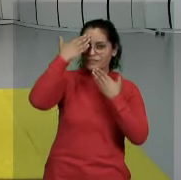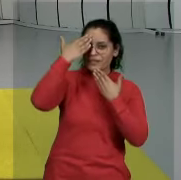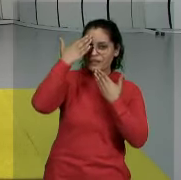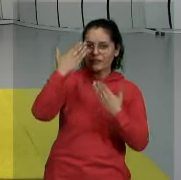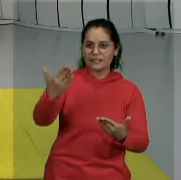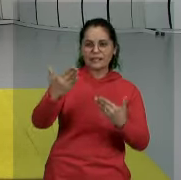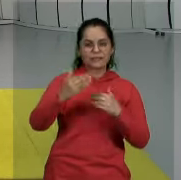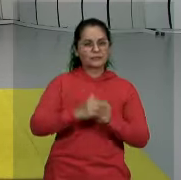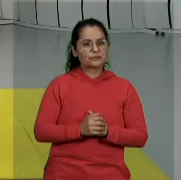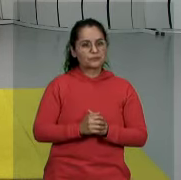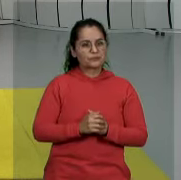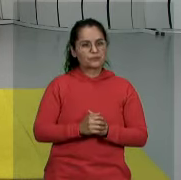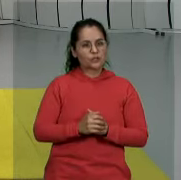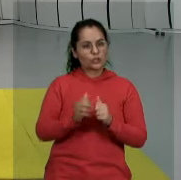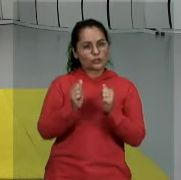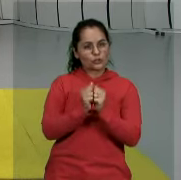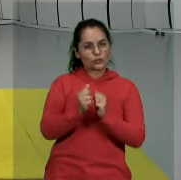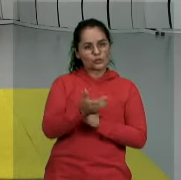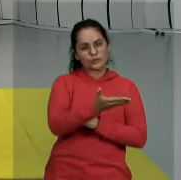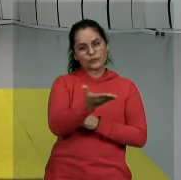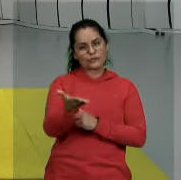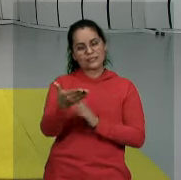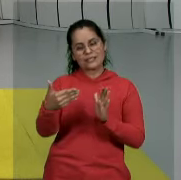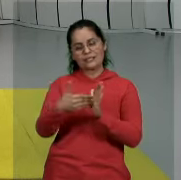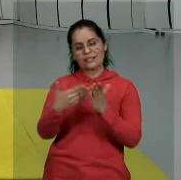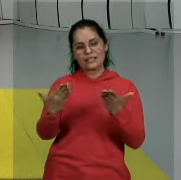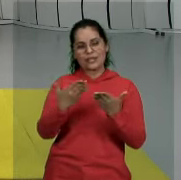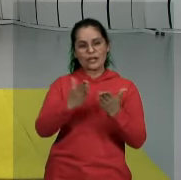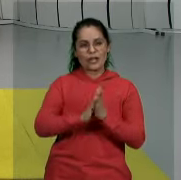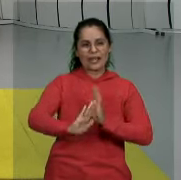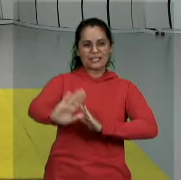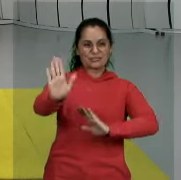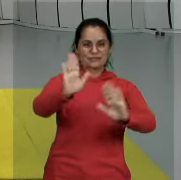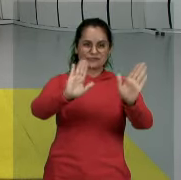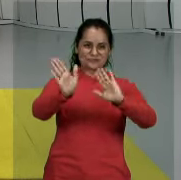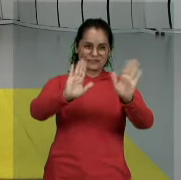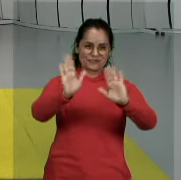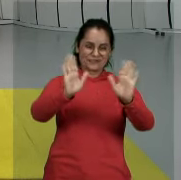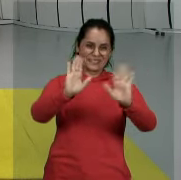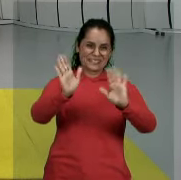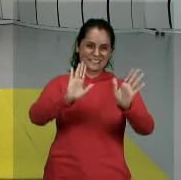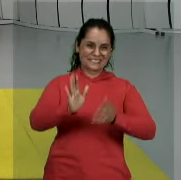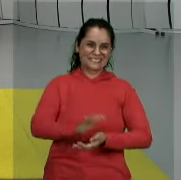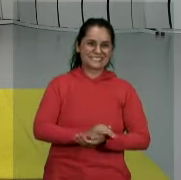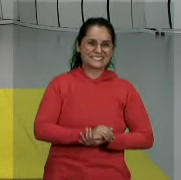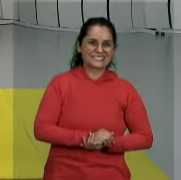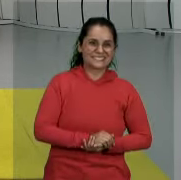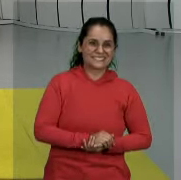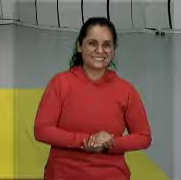agradeço a companhia de vocês até aqui e até a próxima. Tchau, tchau!